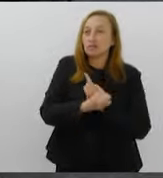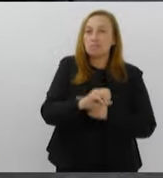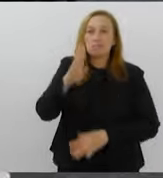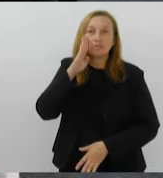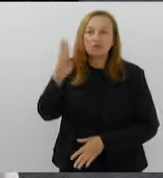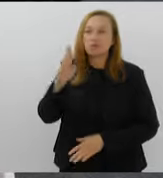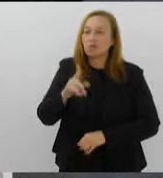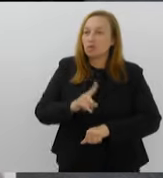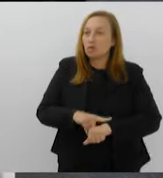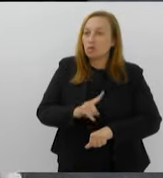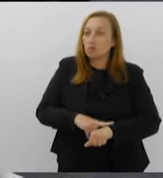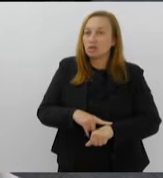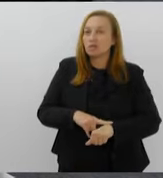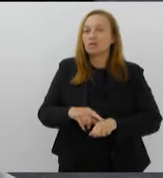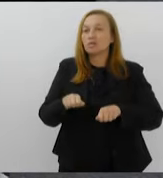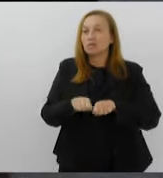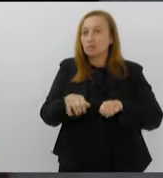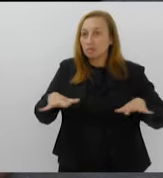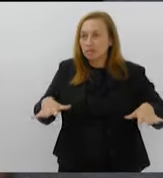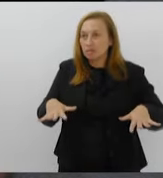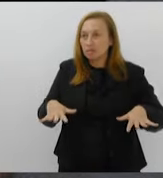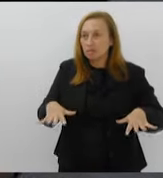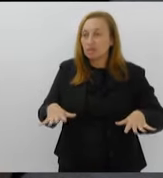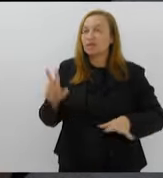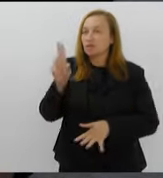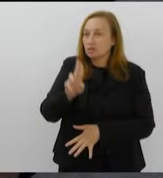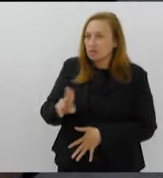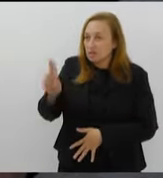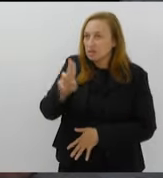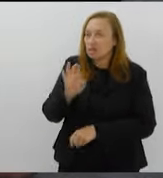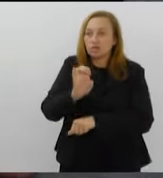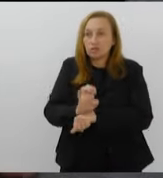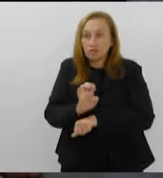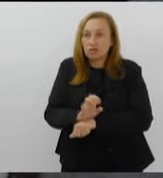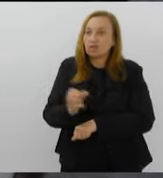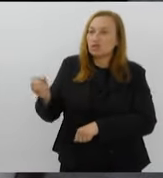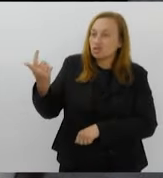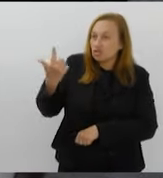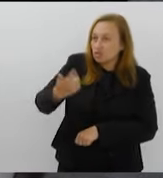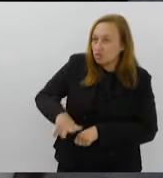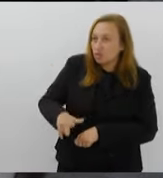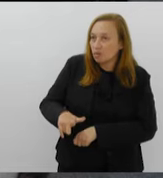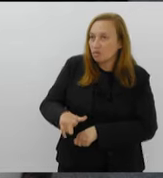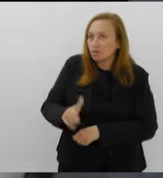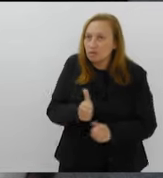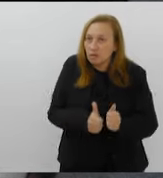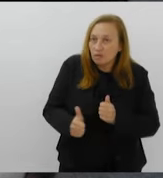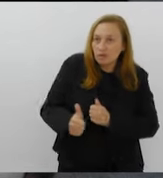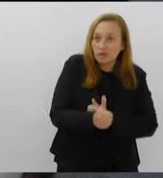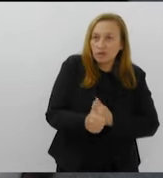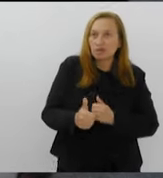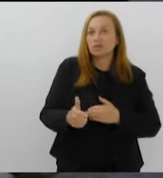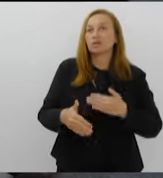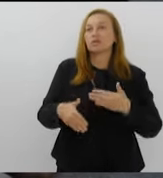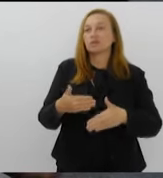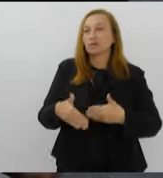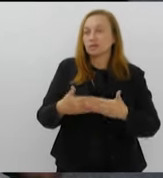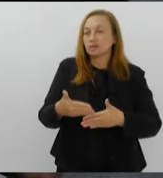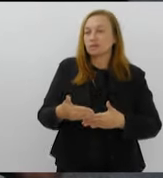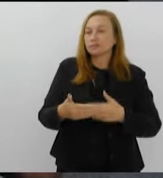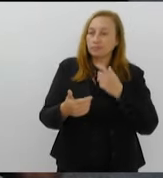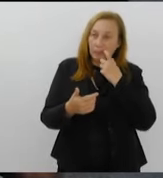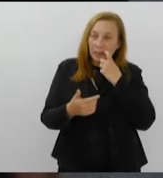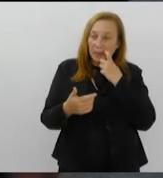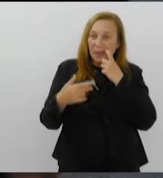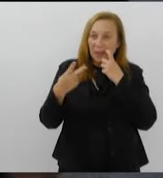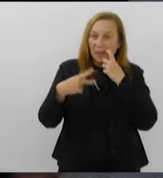momentos como a pandemia, são as universidades do Estado que novamente tomaram a frente desse processo. Quando a gente